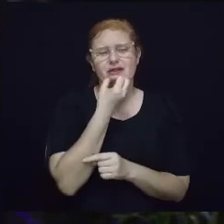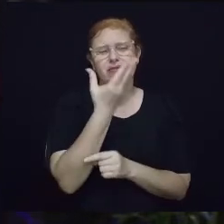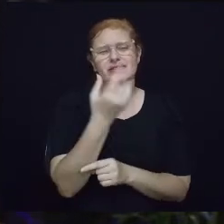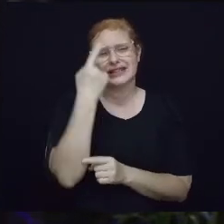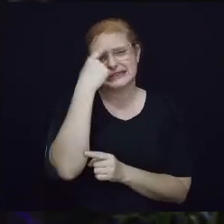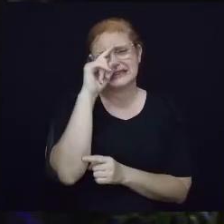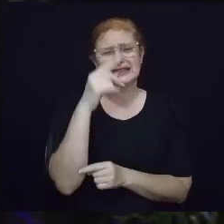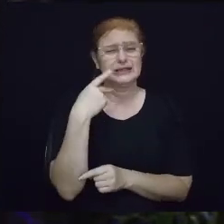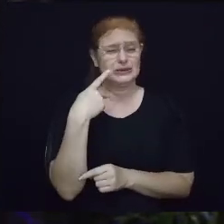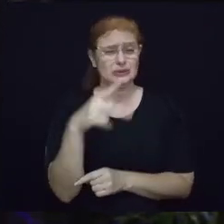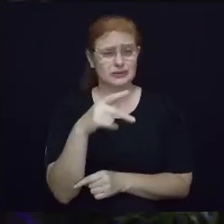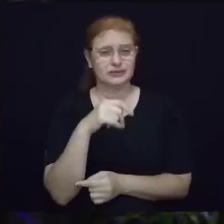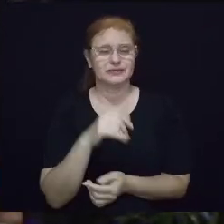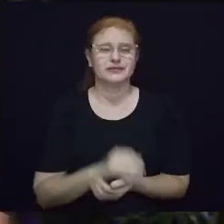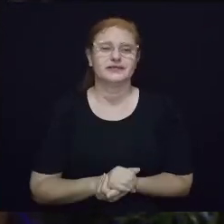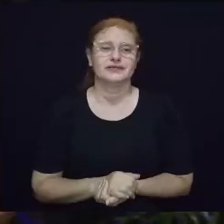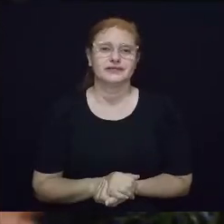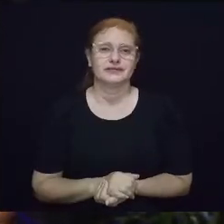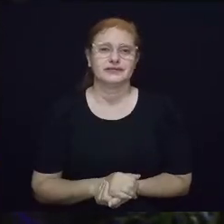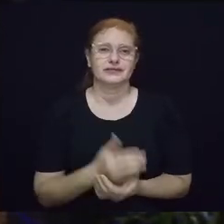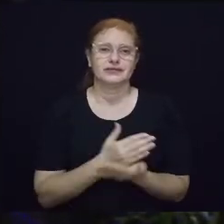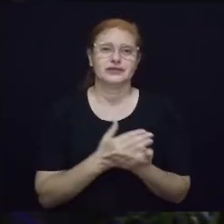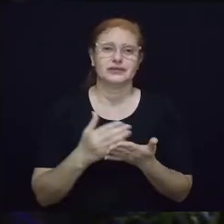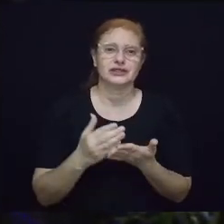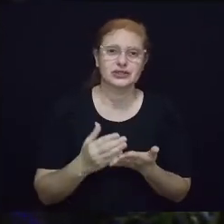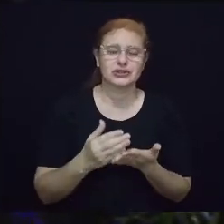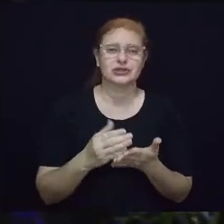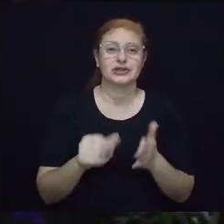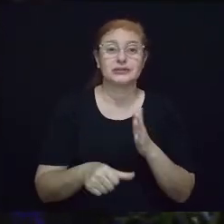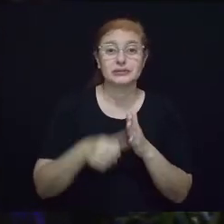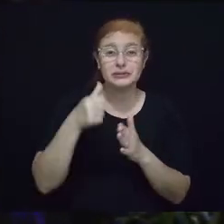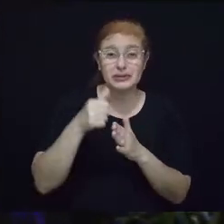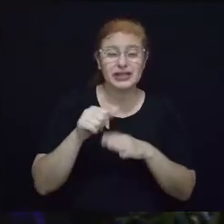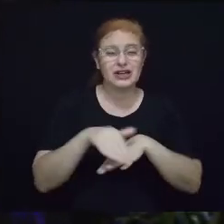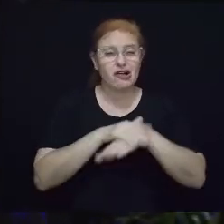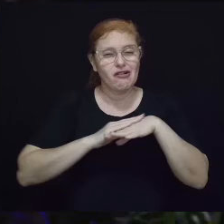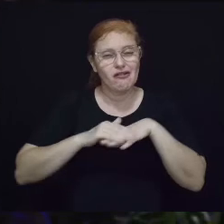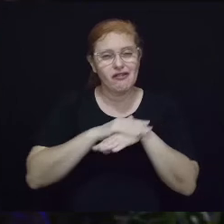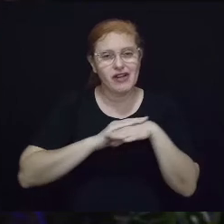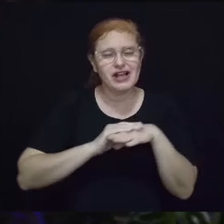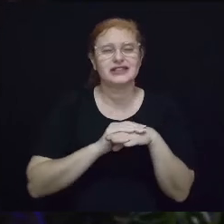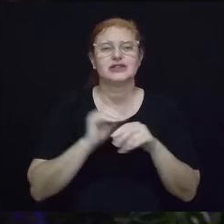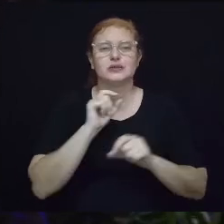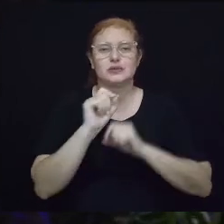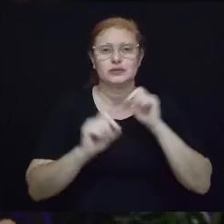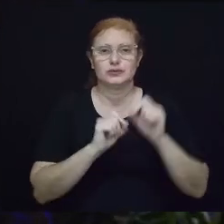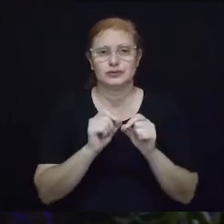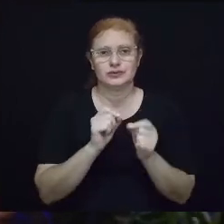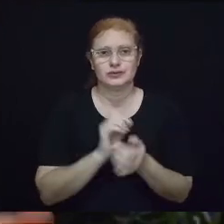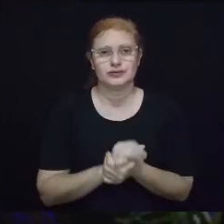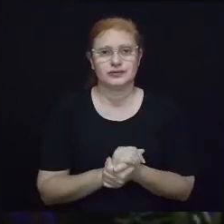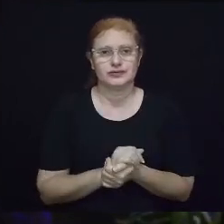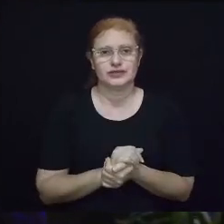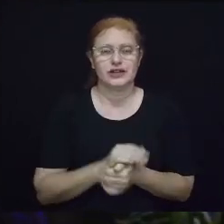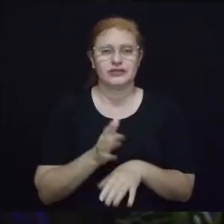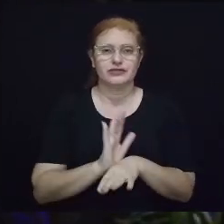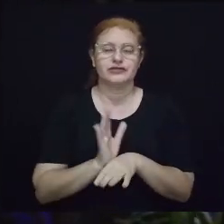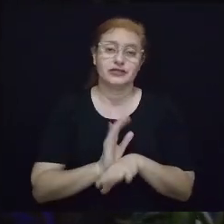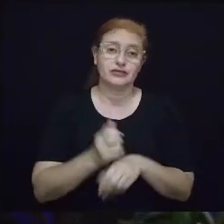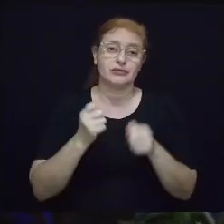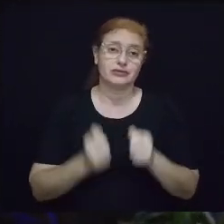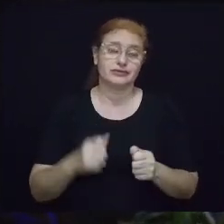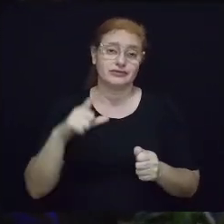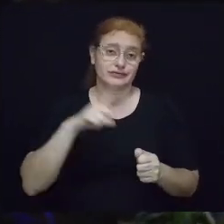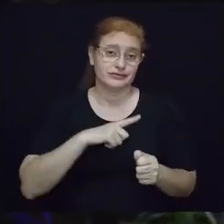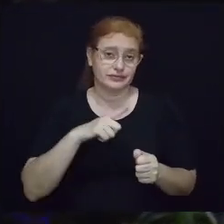uma ideia tua que começou nas nossas primeiras conversas, que foi a de que o filme poderia